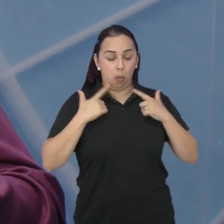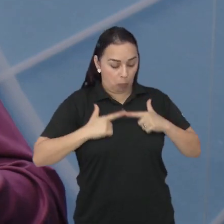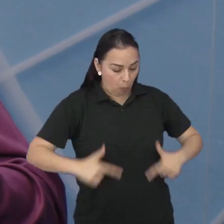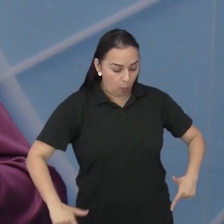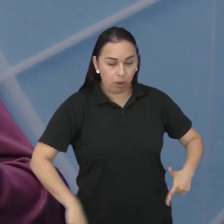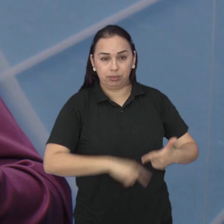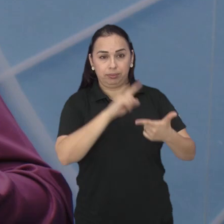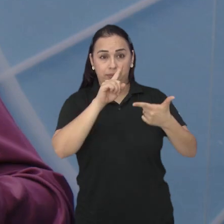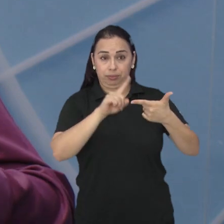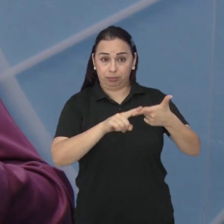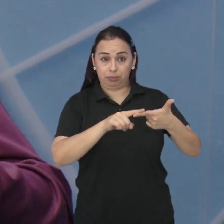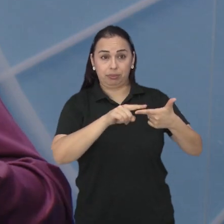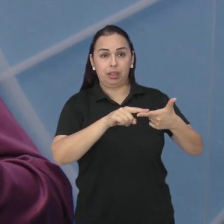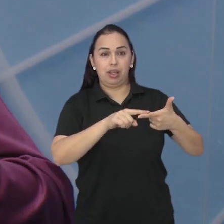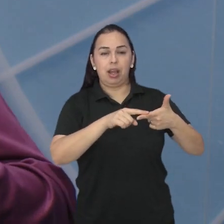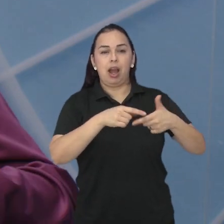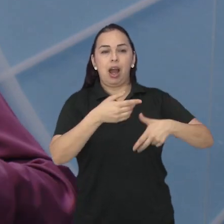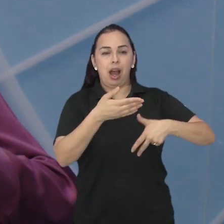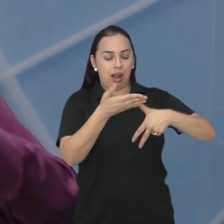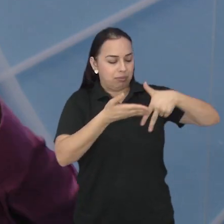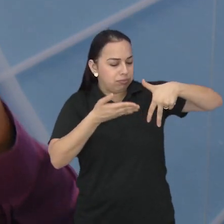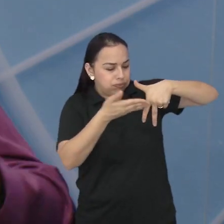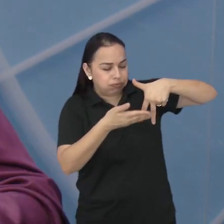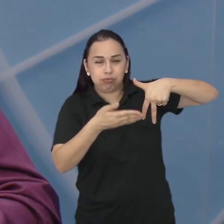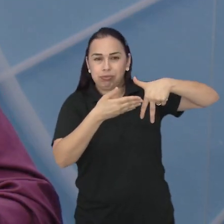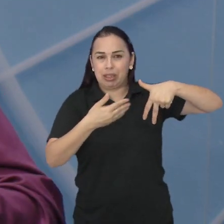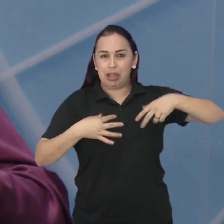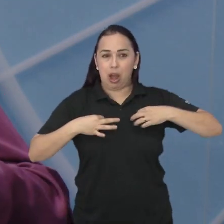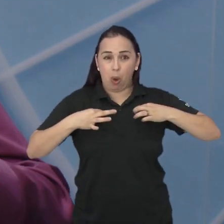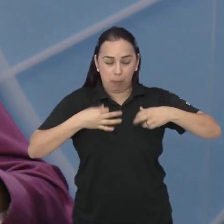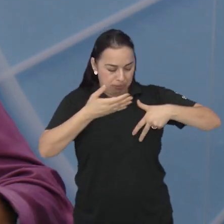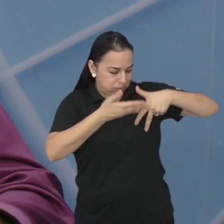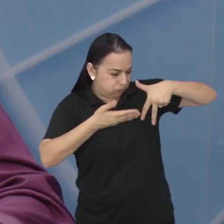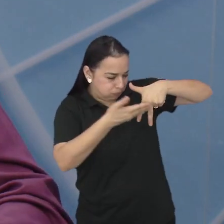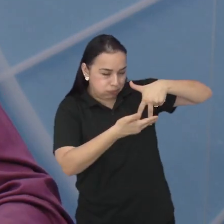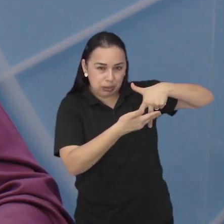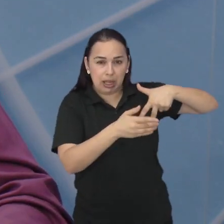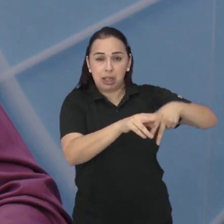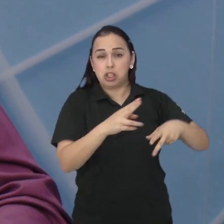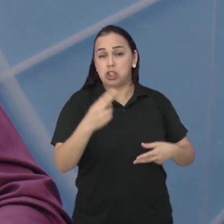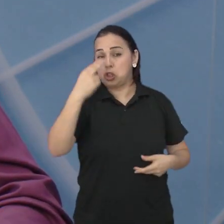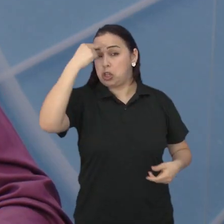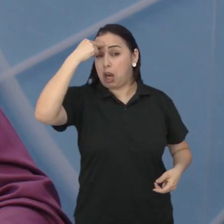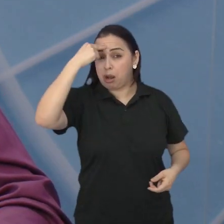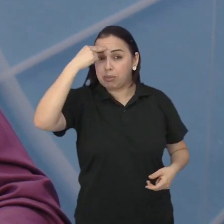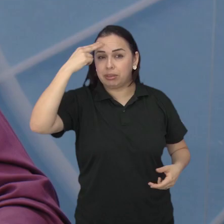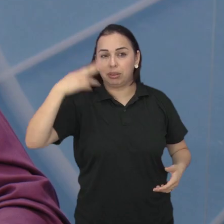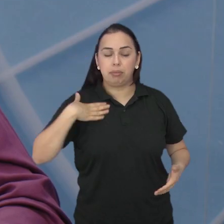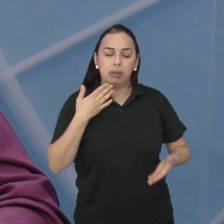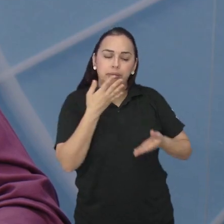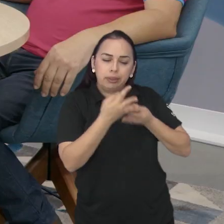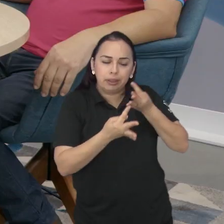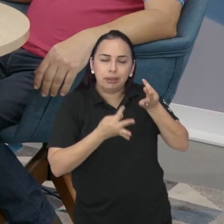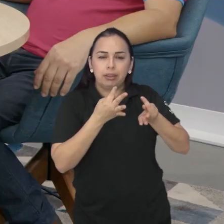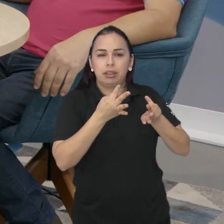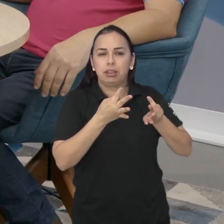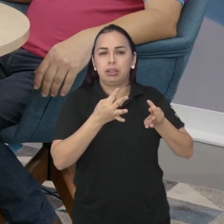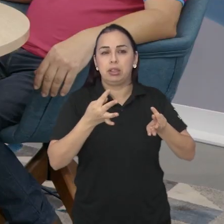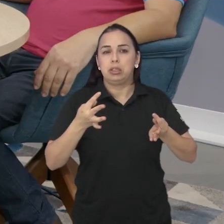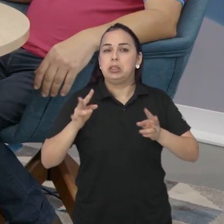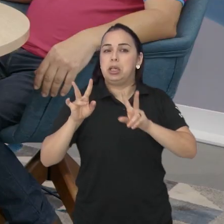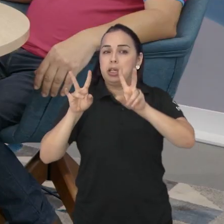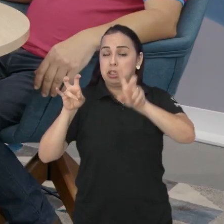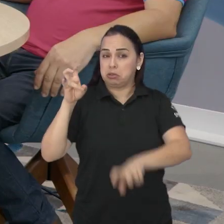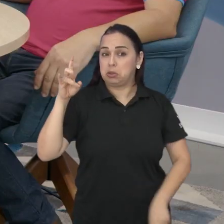roupa, calça rasgada, vinha cheio com seus traumas. Então, até para a gente tratar disso, né, é um assunto bem complicado,